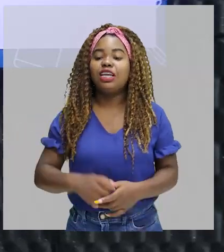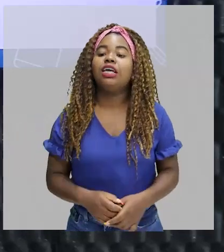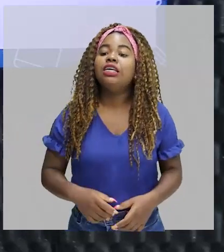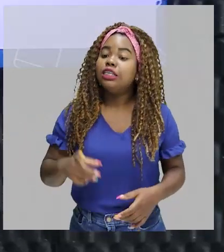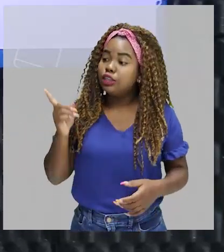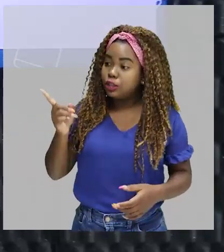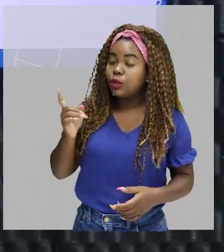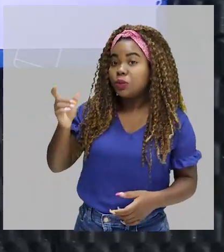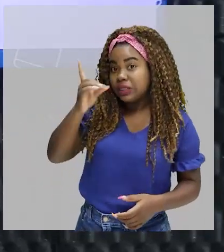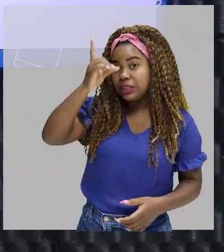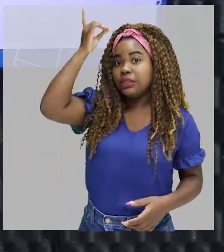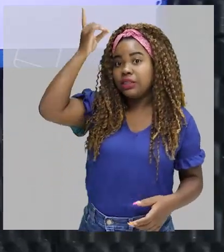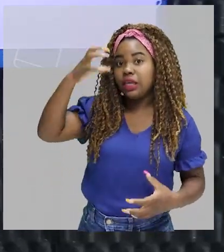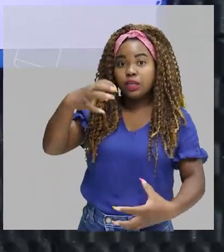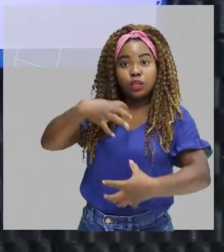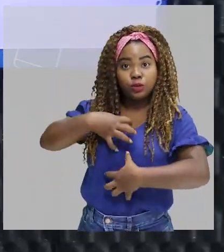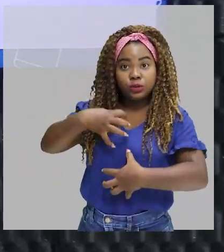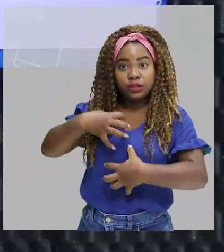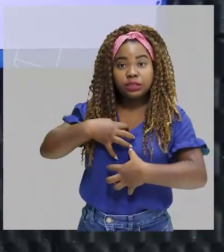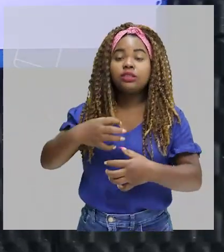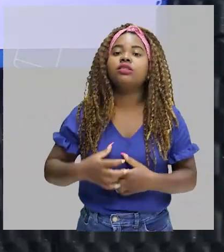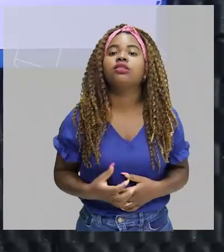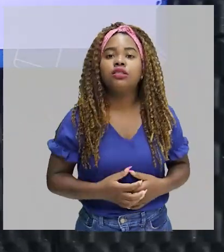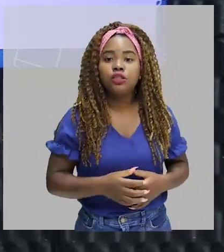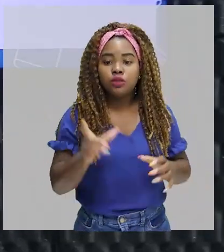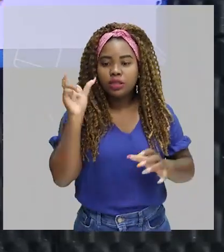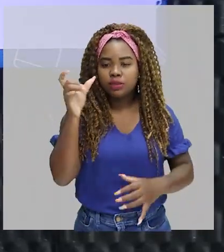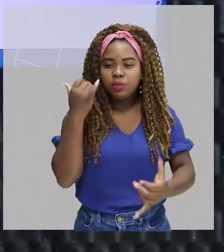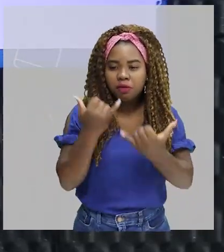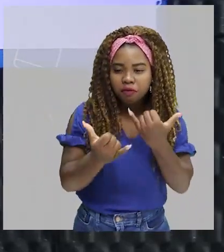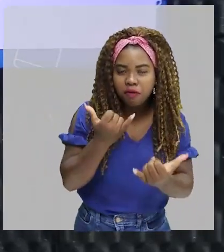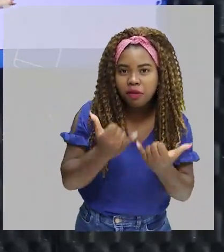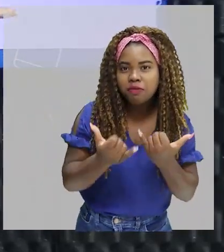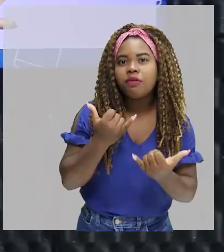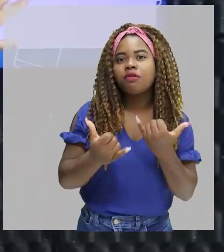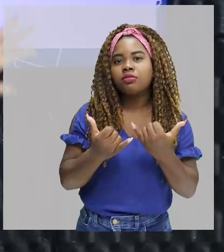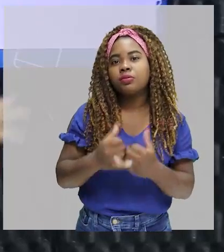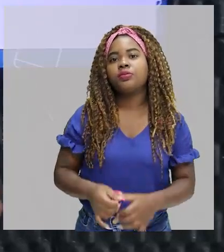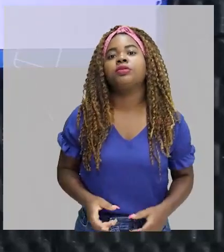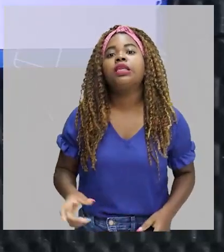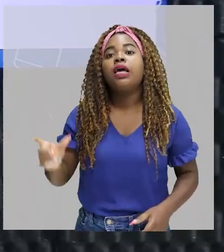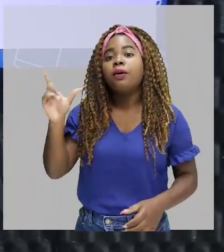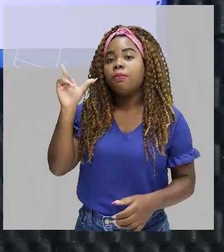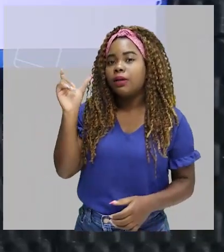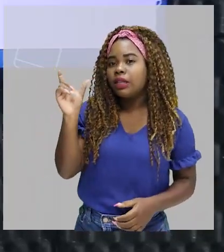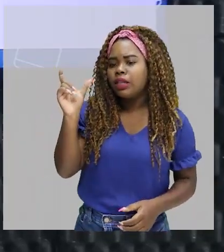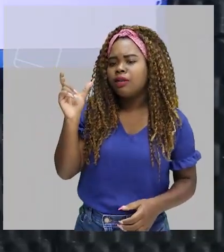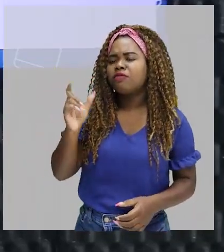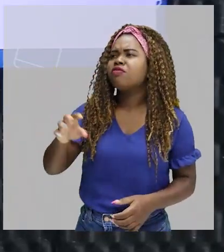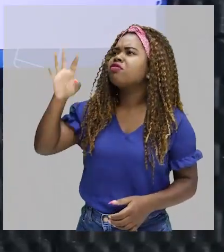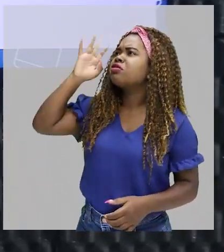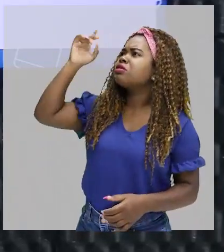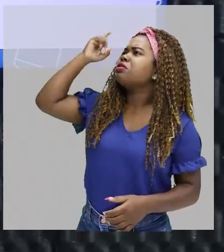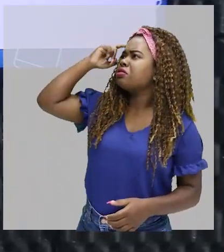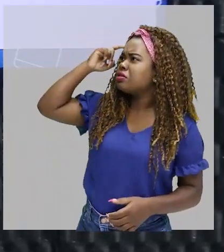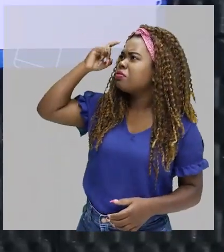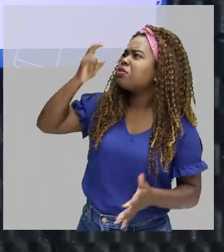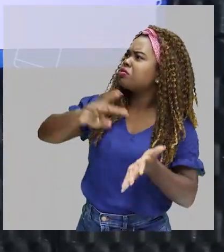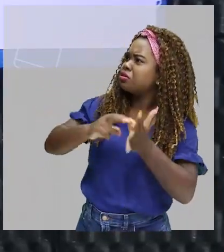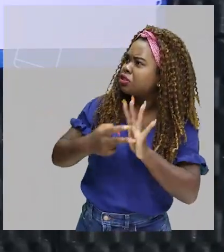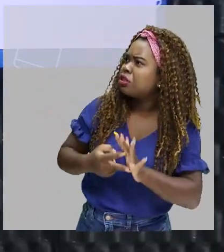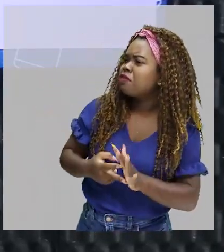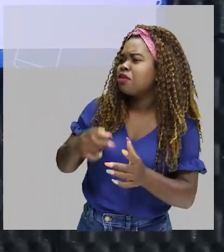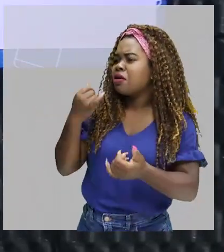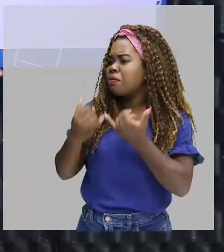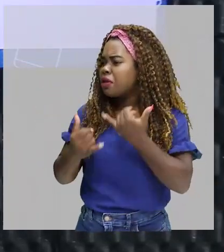cognatas, ou das falso-cognatas ou das falso-amigas. Palavras que te levam a pensar numa coisa, mas, na verdade, o sentido